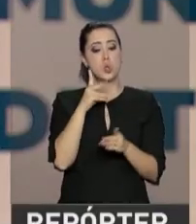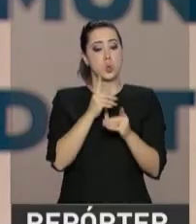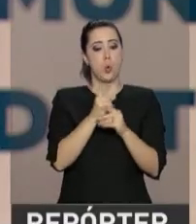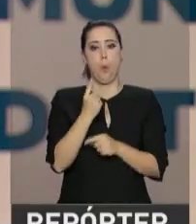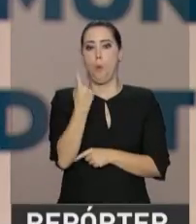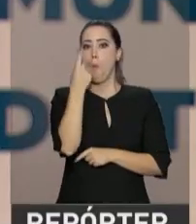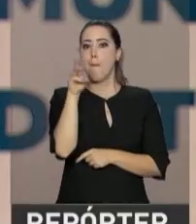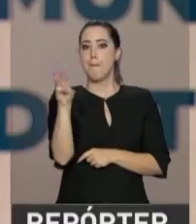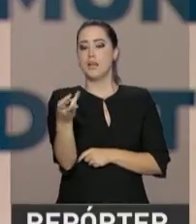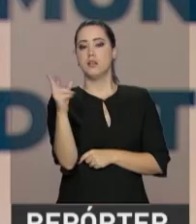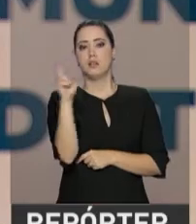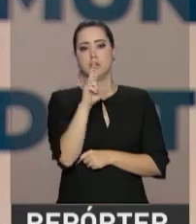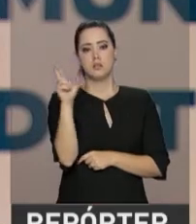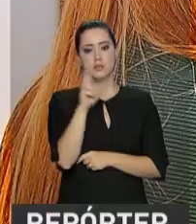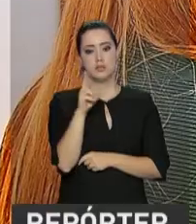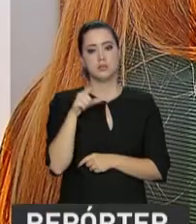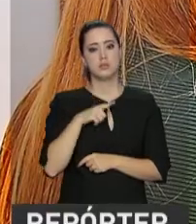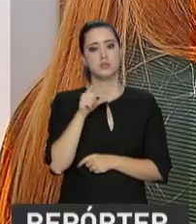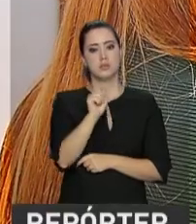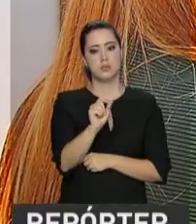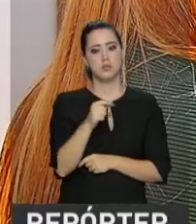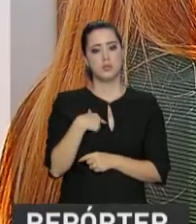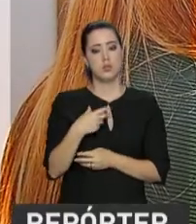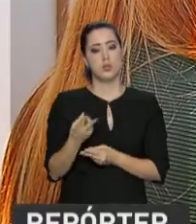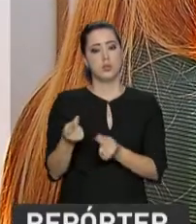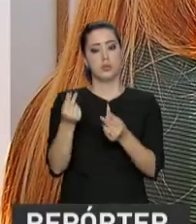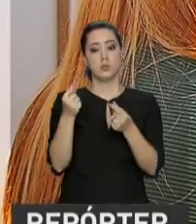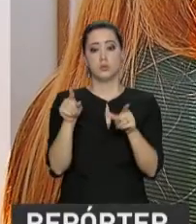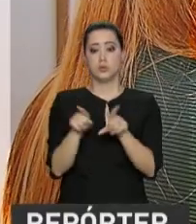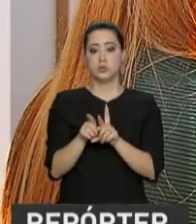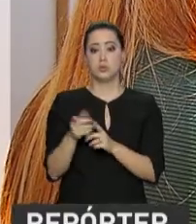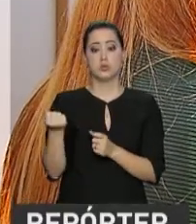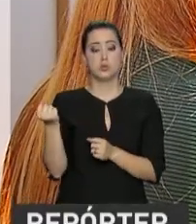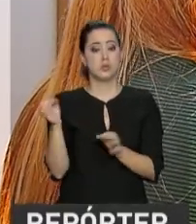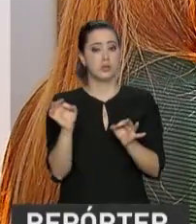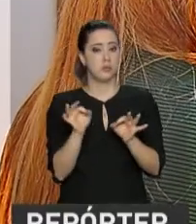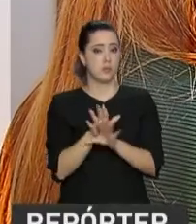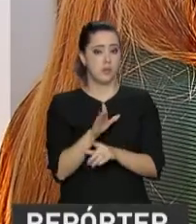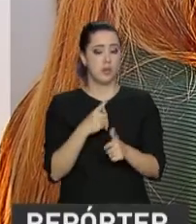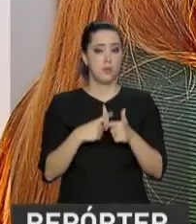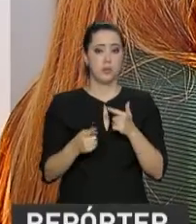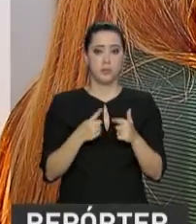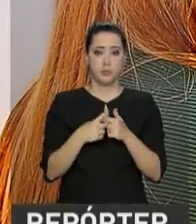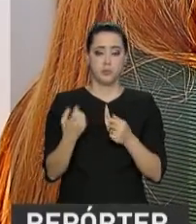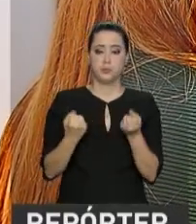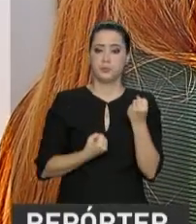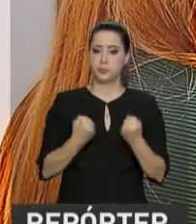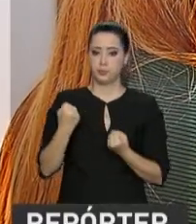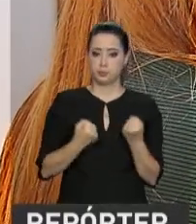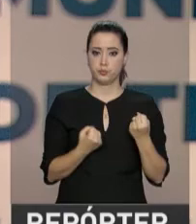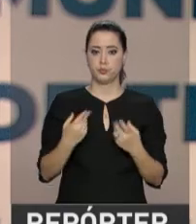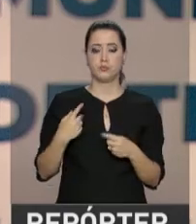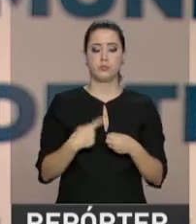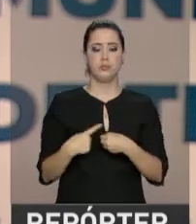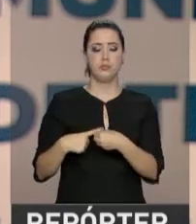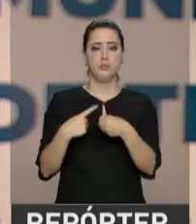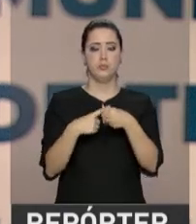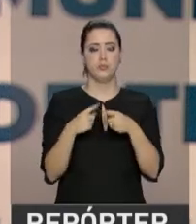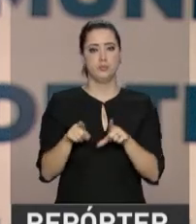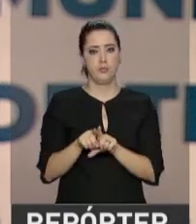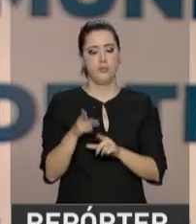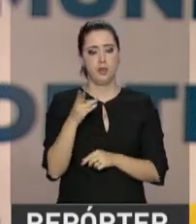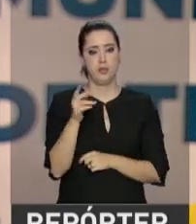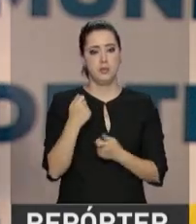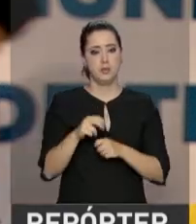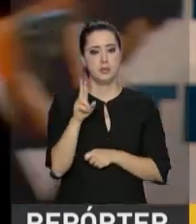milhão de reais do renainf o dinheiro resolveu muitos problemas de trânsito na cidade ele deve ser